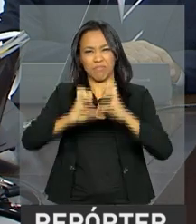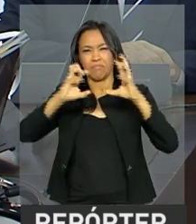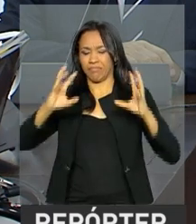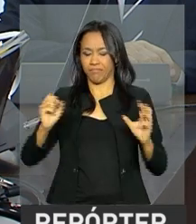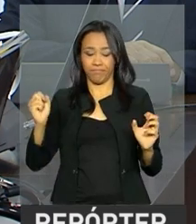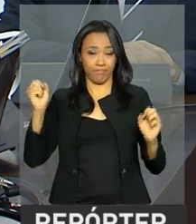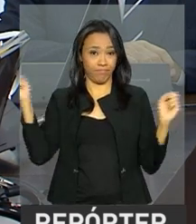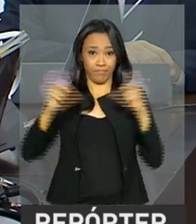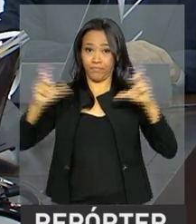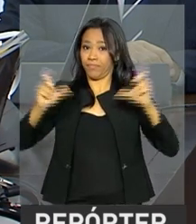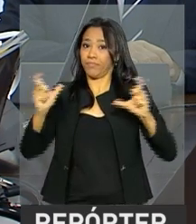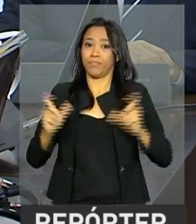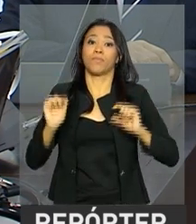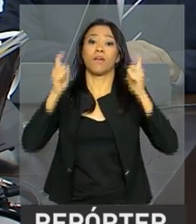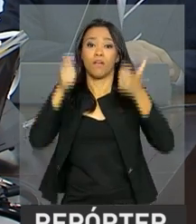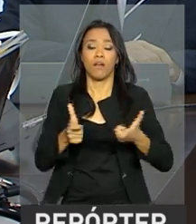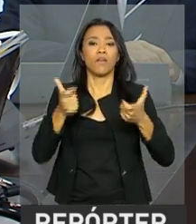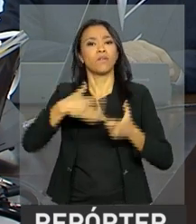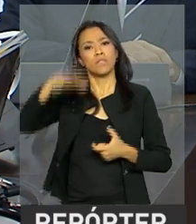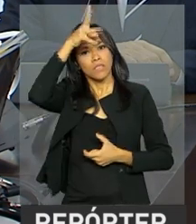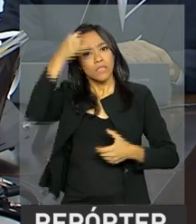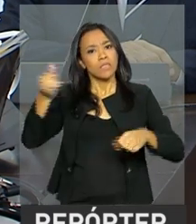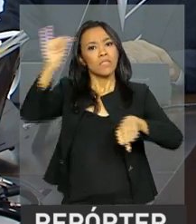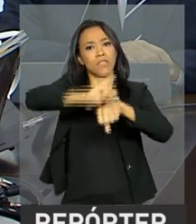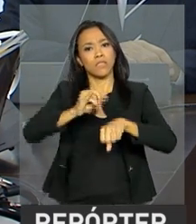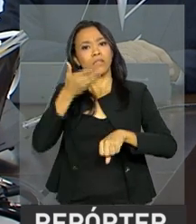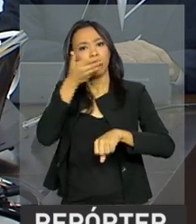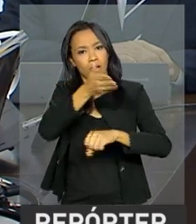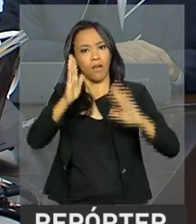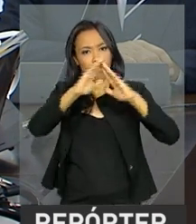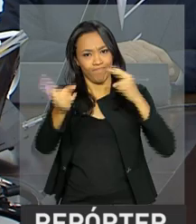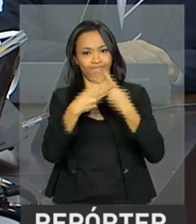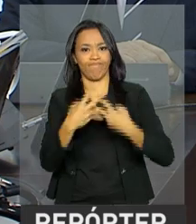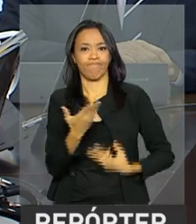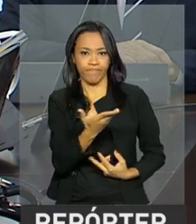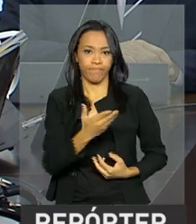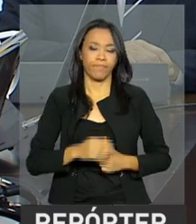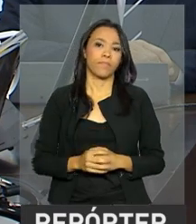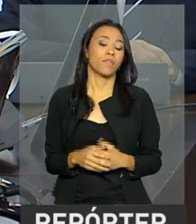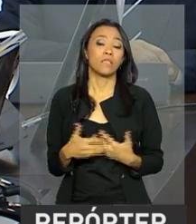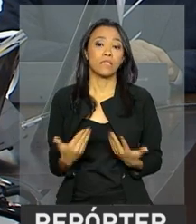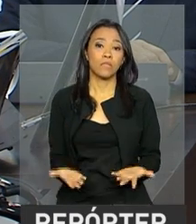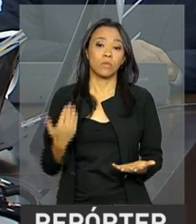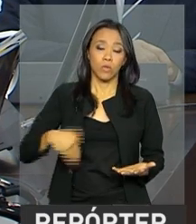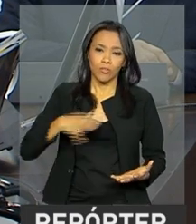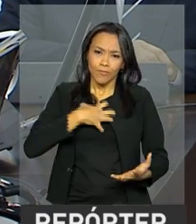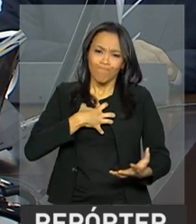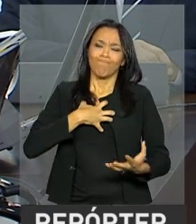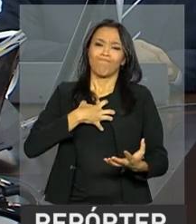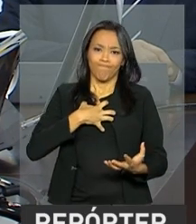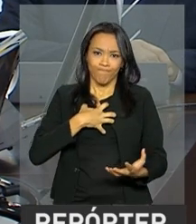pavoroso que ocorreu no presídio de Manaus a nossa solidariedade